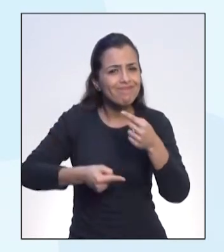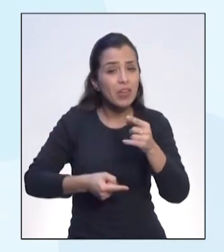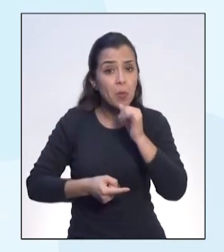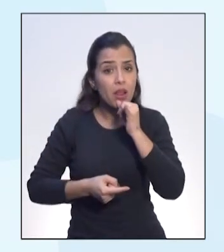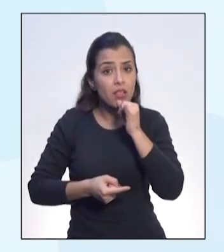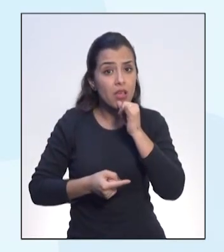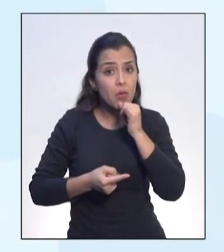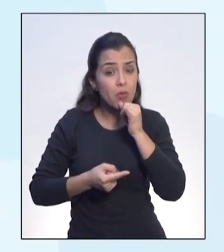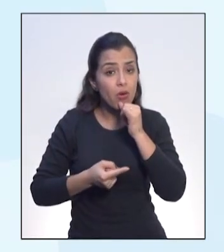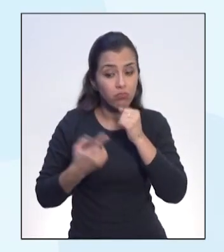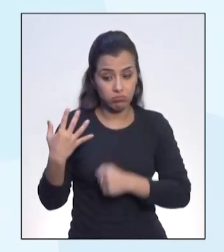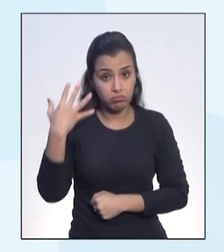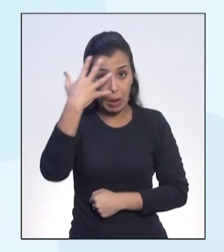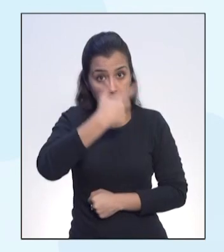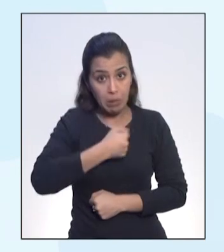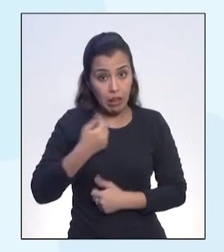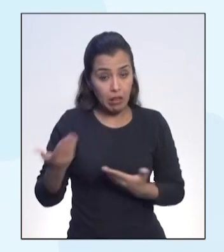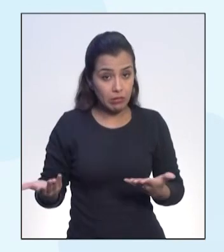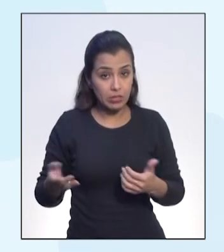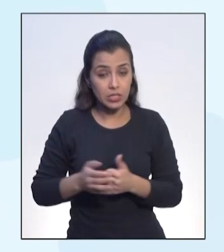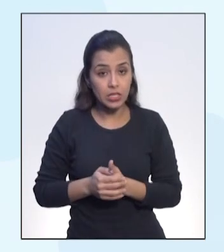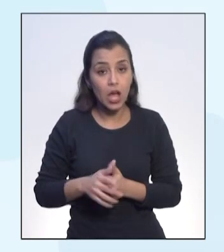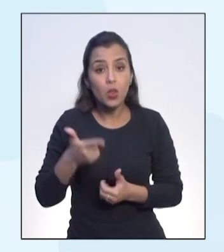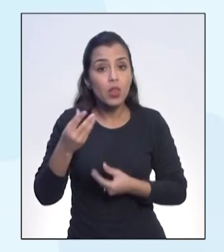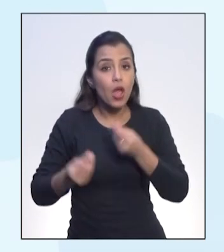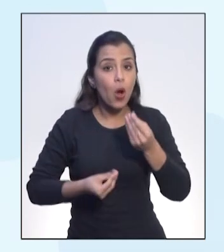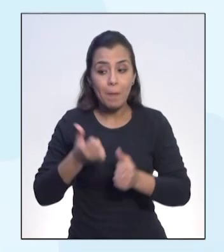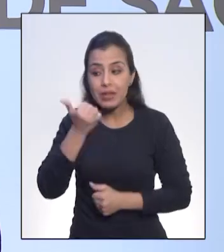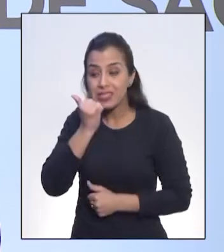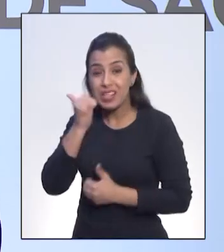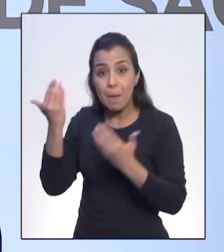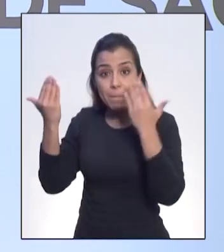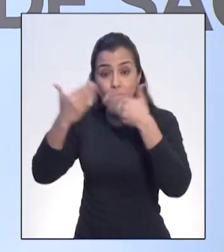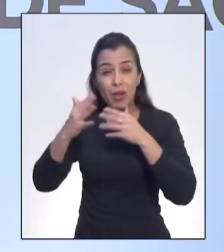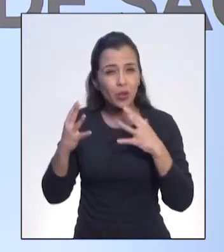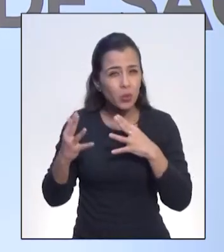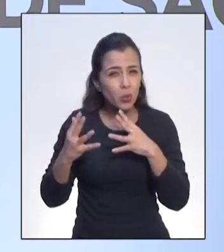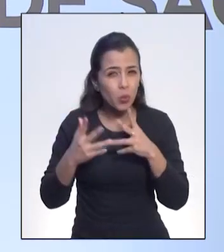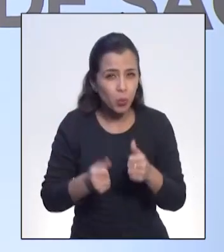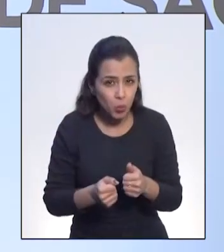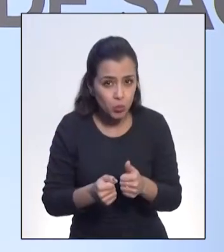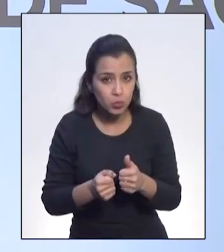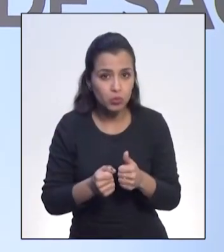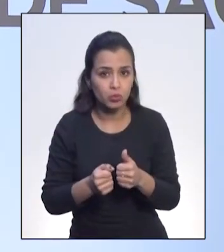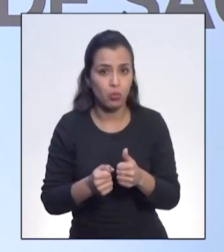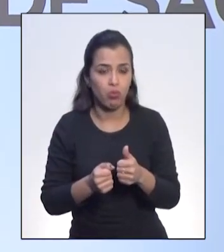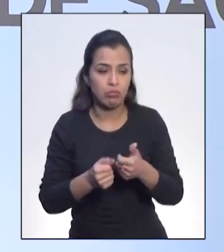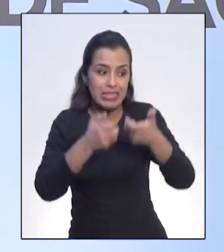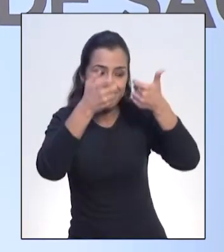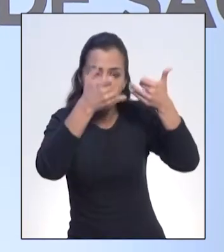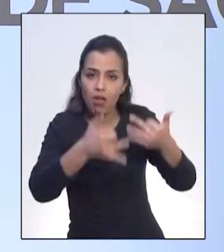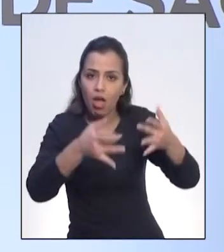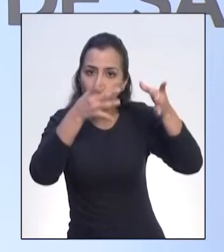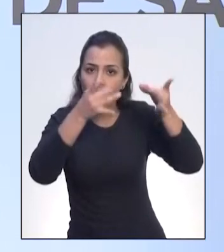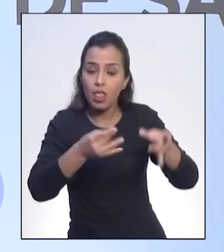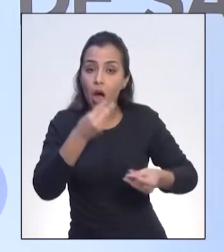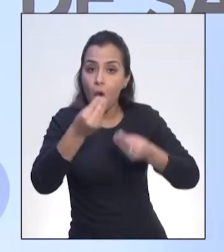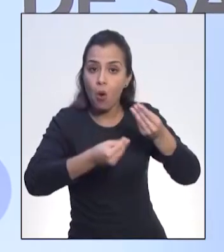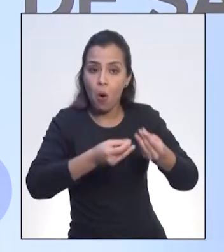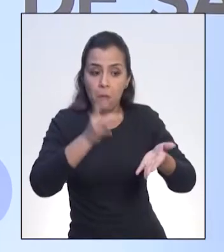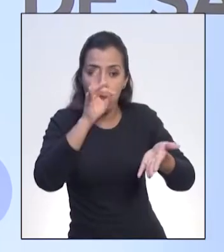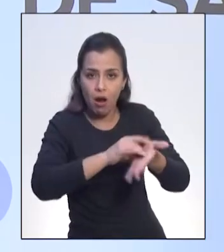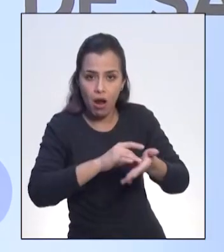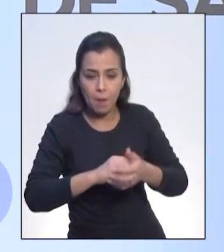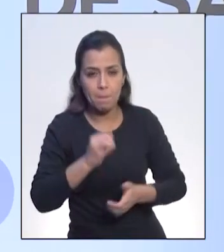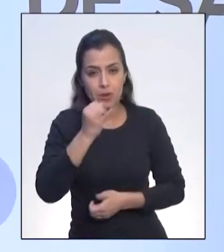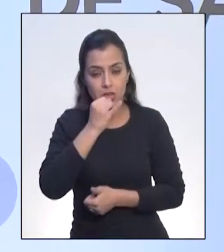ciência ela não é capaz de nos dizer sempre o que as coisas de fato são. Olhem, por exemplo, essa próxima atividade